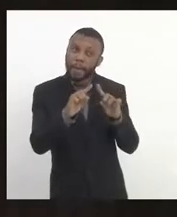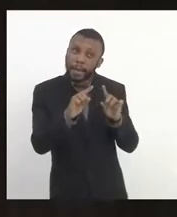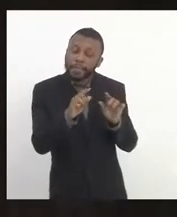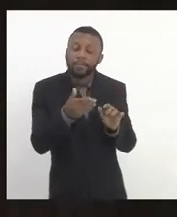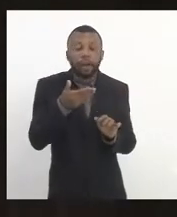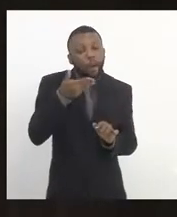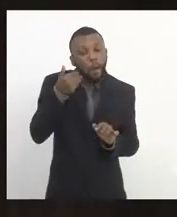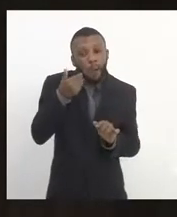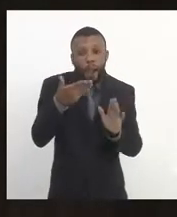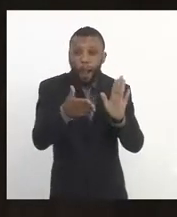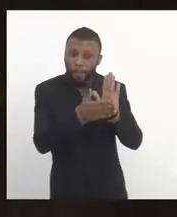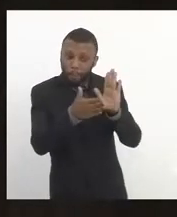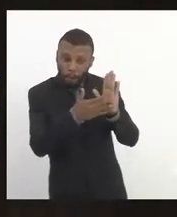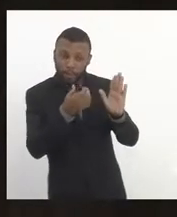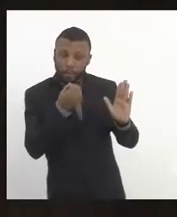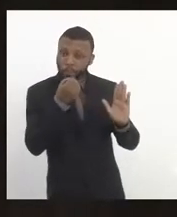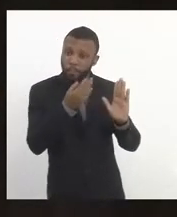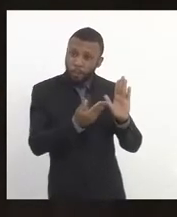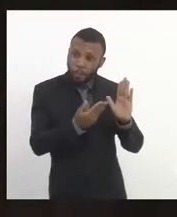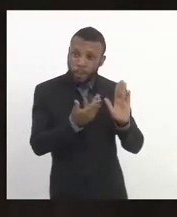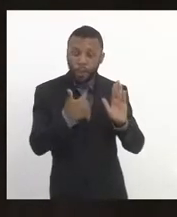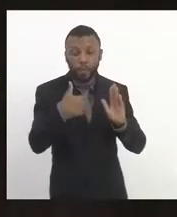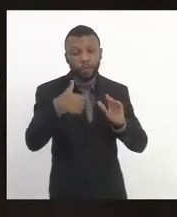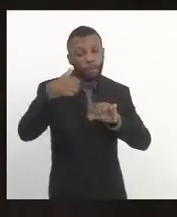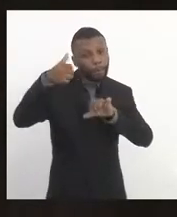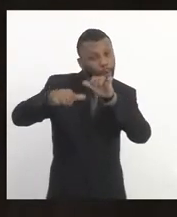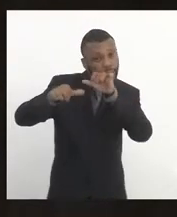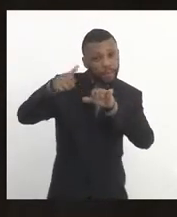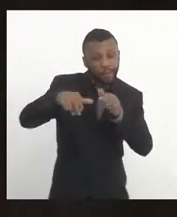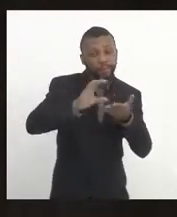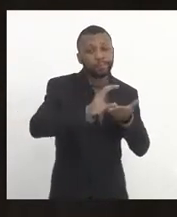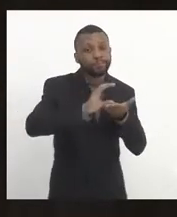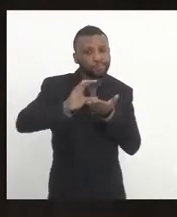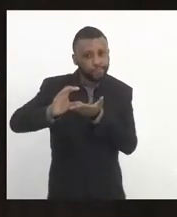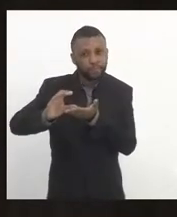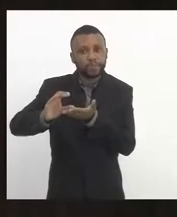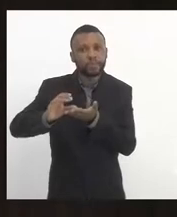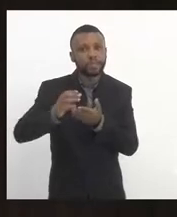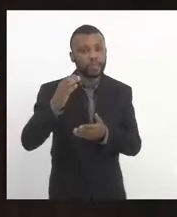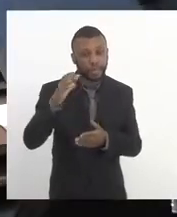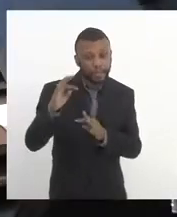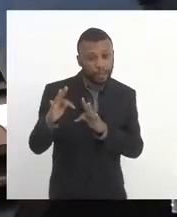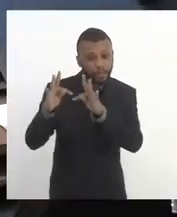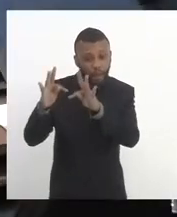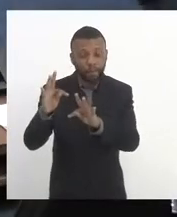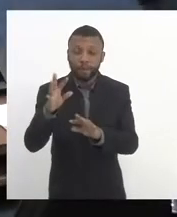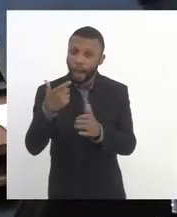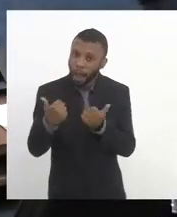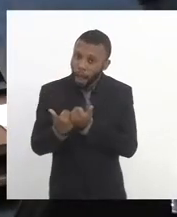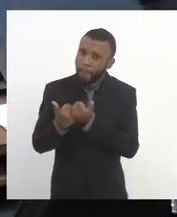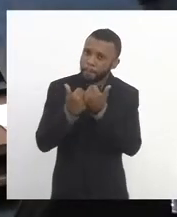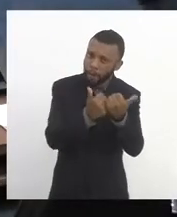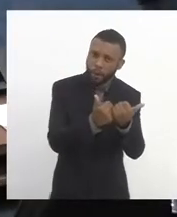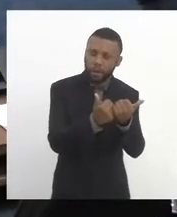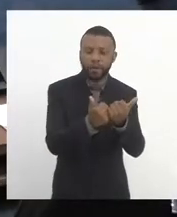melhorar a proposta, que já é muito boa, o parecer da Comissão de Ciência e Tecnologia é favorável, saudando a iniciativa do autor.